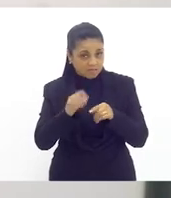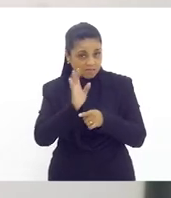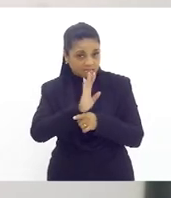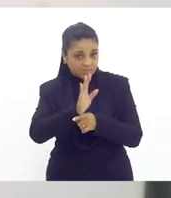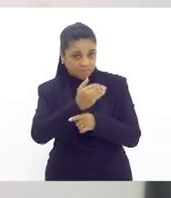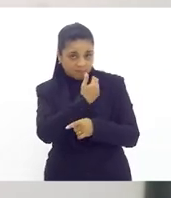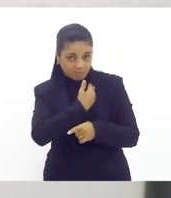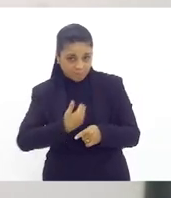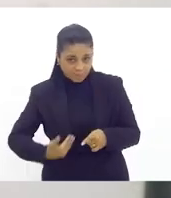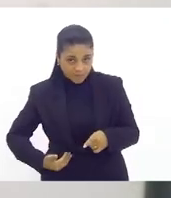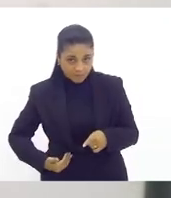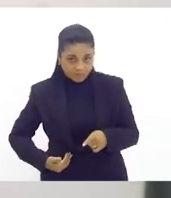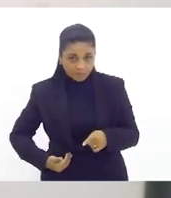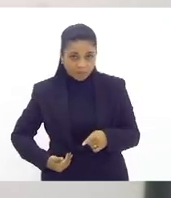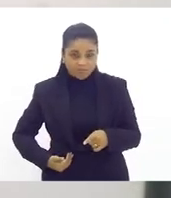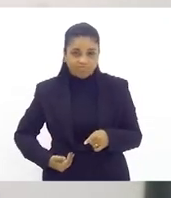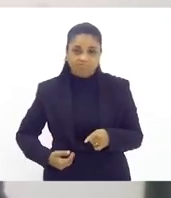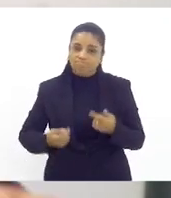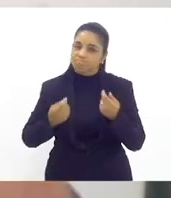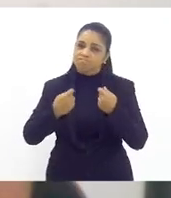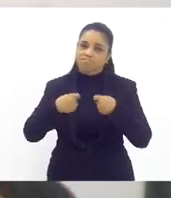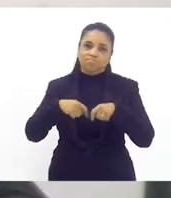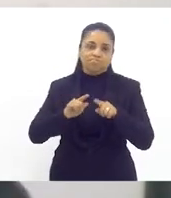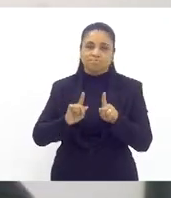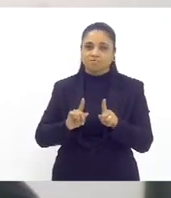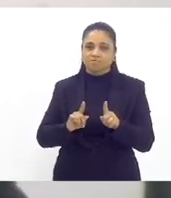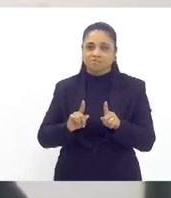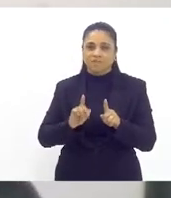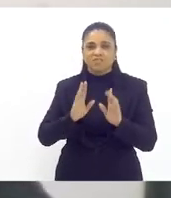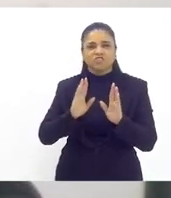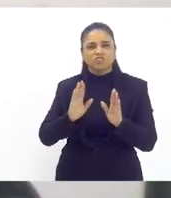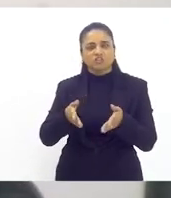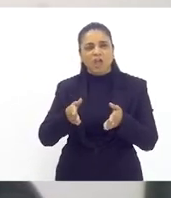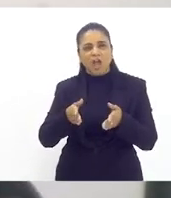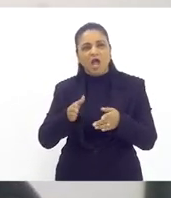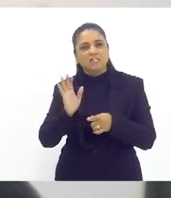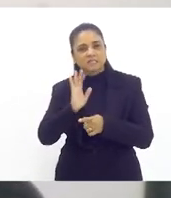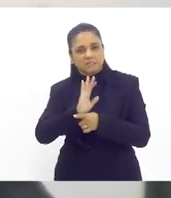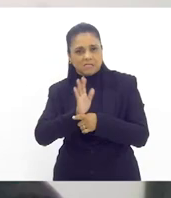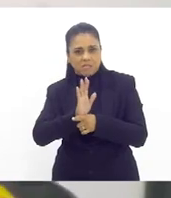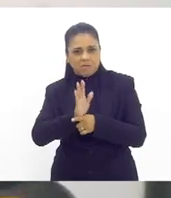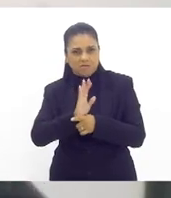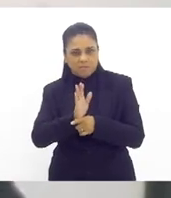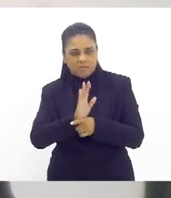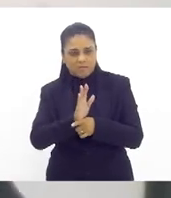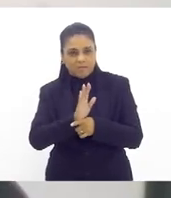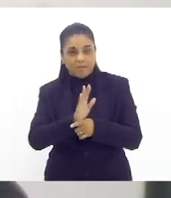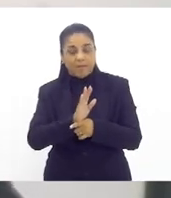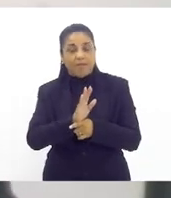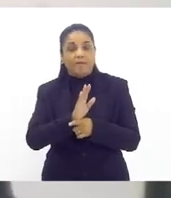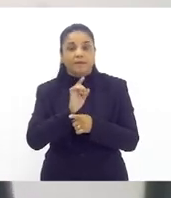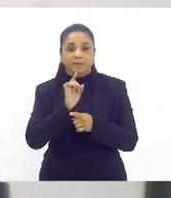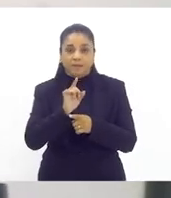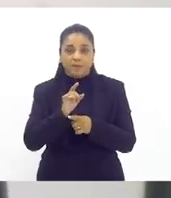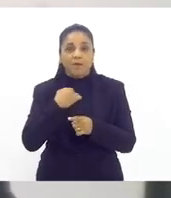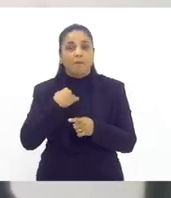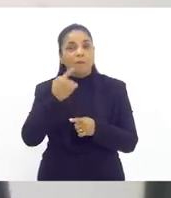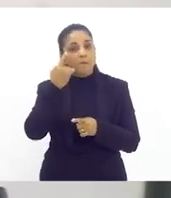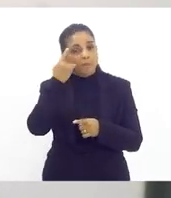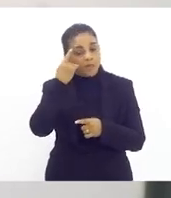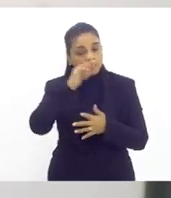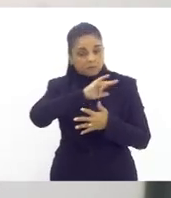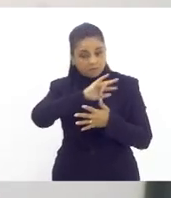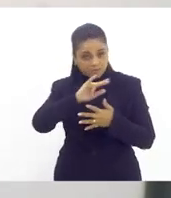aquelas que não necessariamente já sejam salas de cinema de novo considerem a diversidade